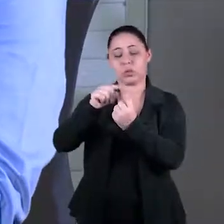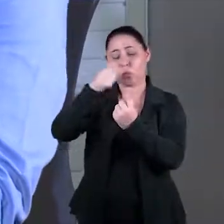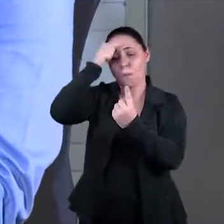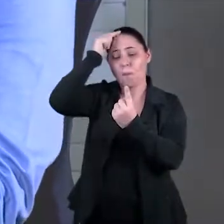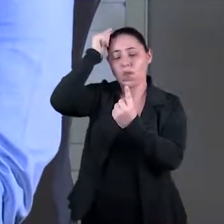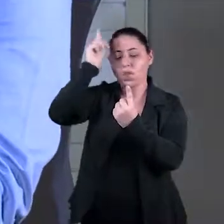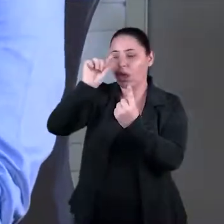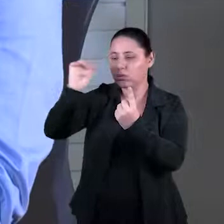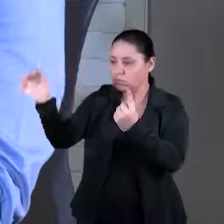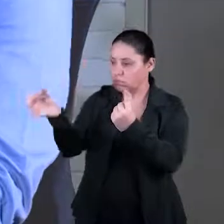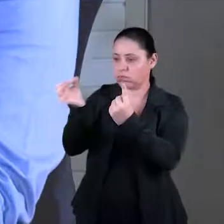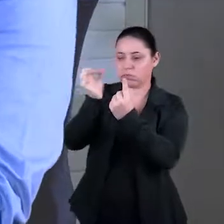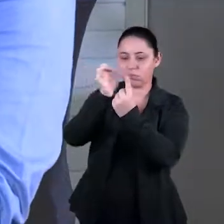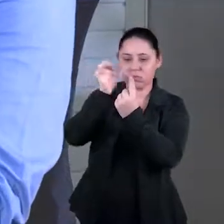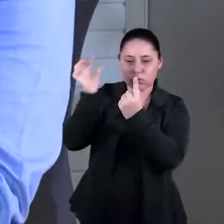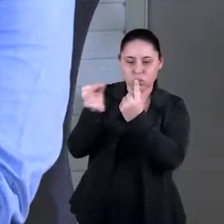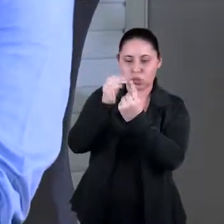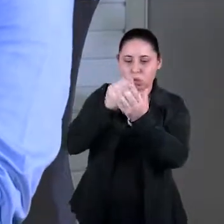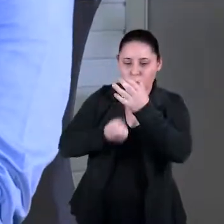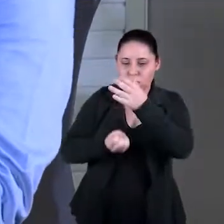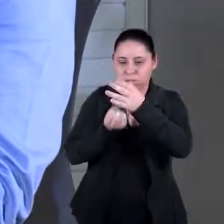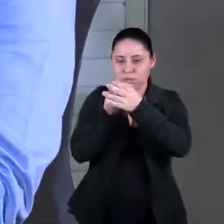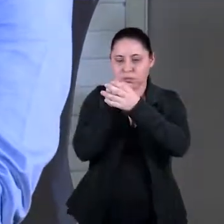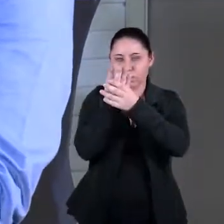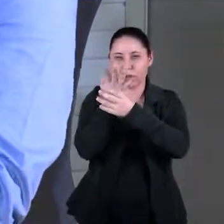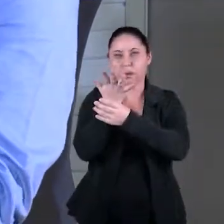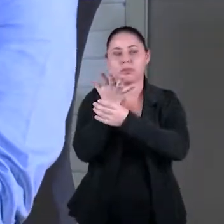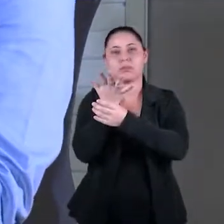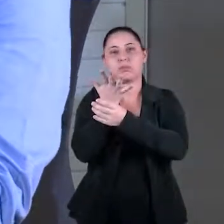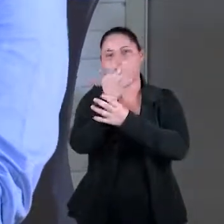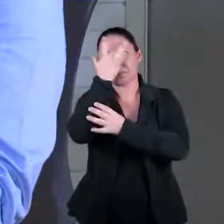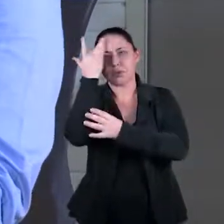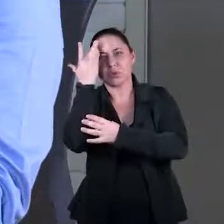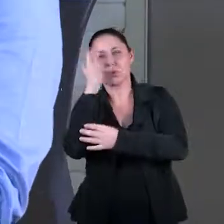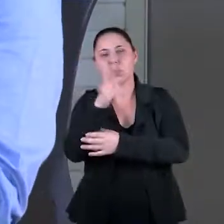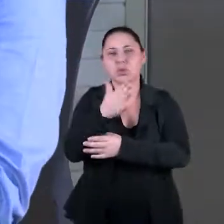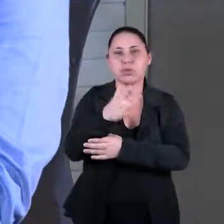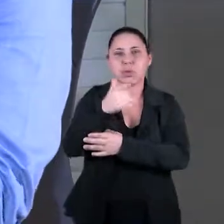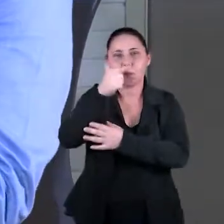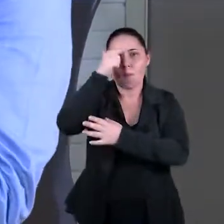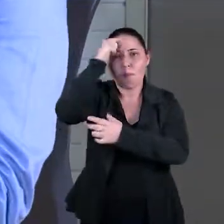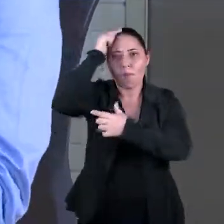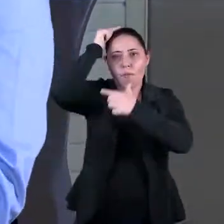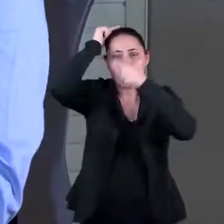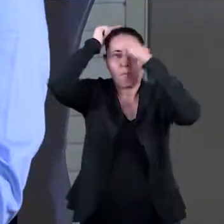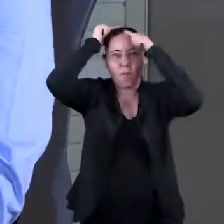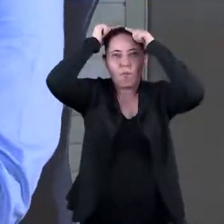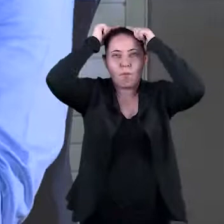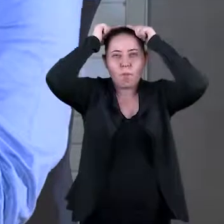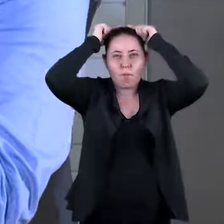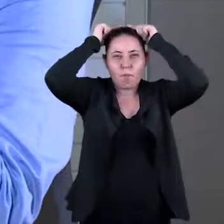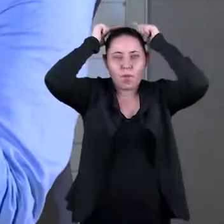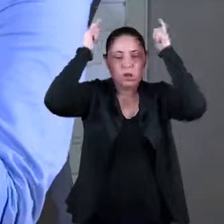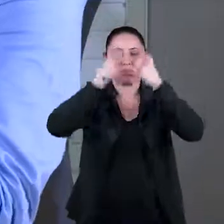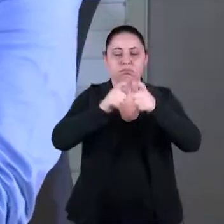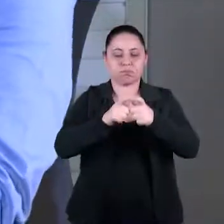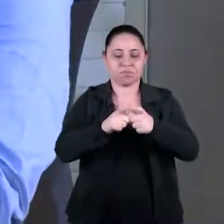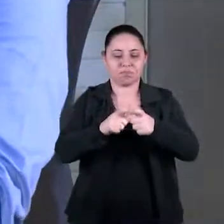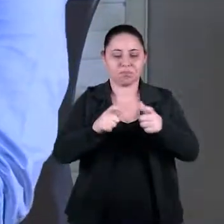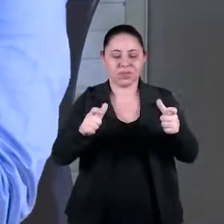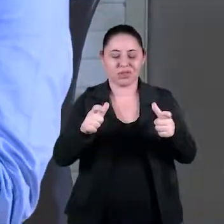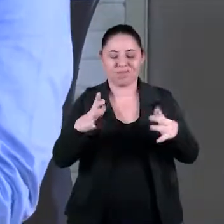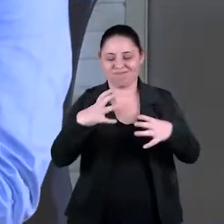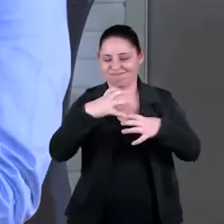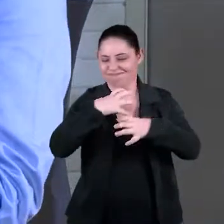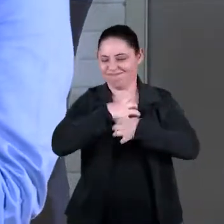cabelo. E aquele cabelo ele vai começar a nascer ali. Então o paciente que às vezes tem uma calvície avançada, com uma área calva extensa, que